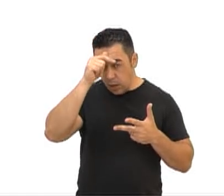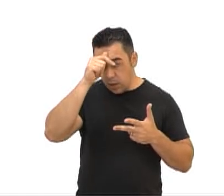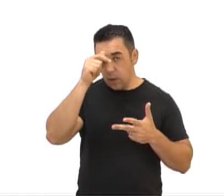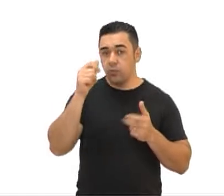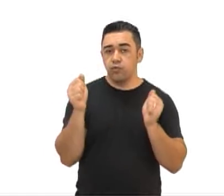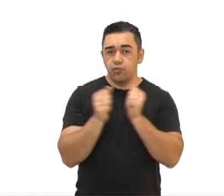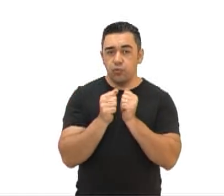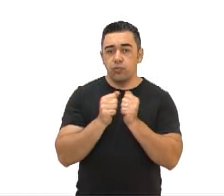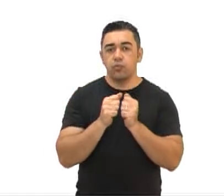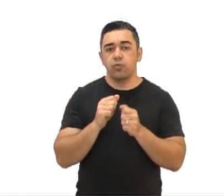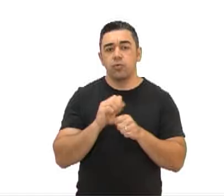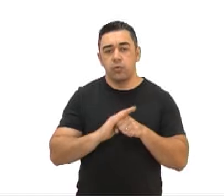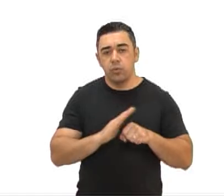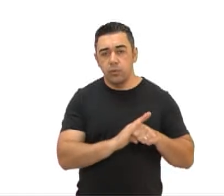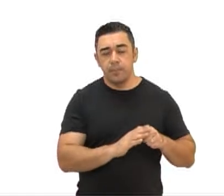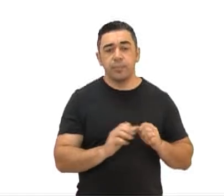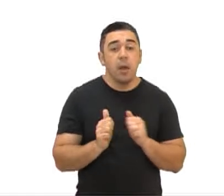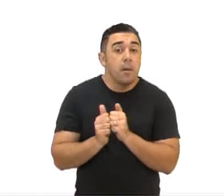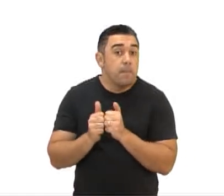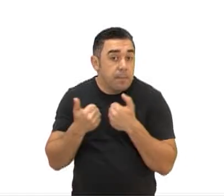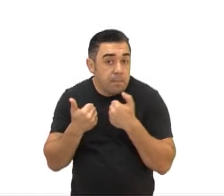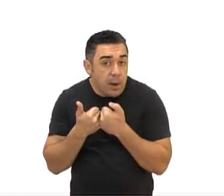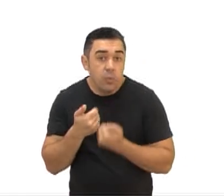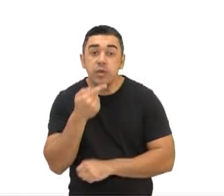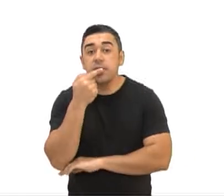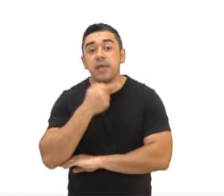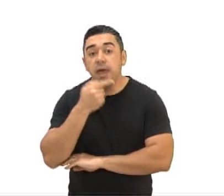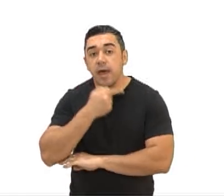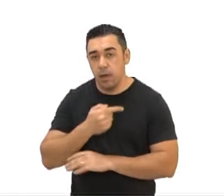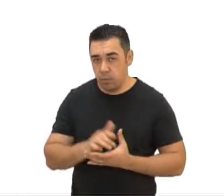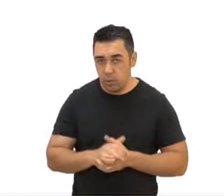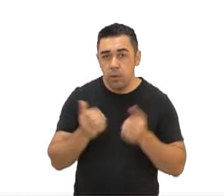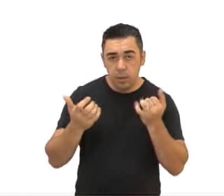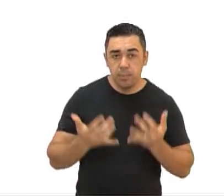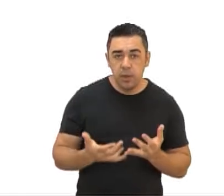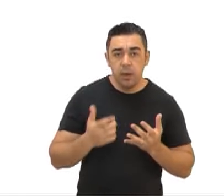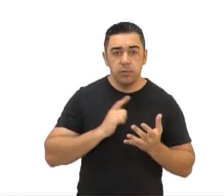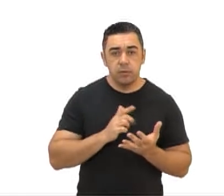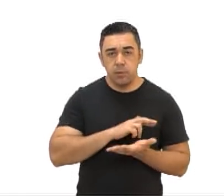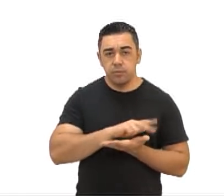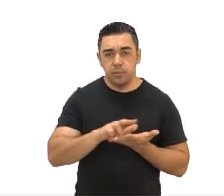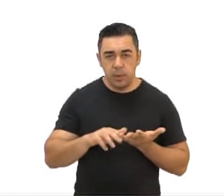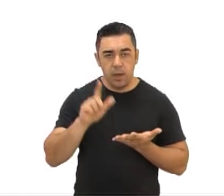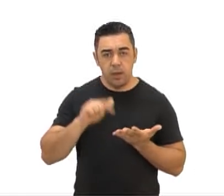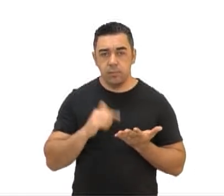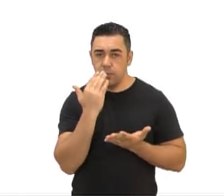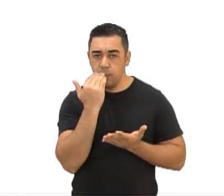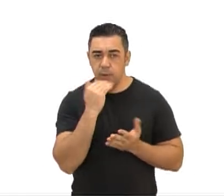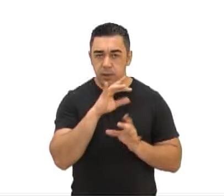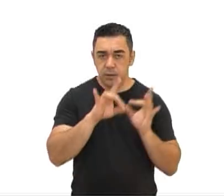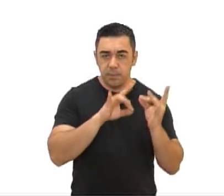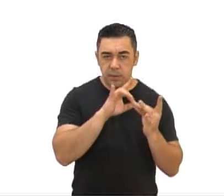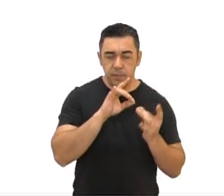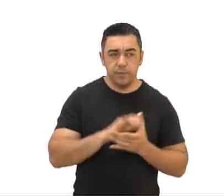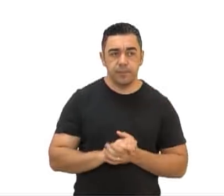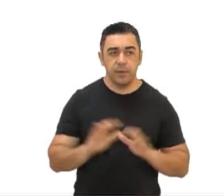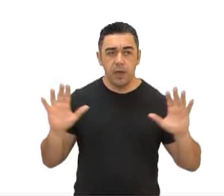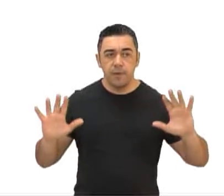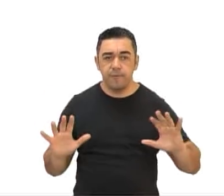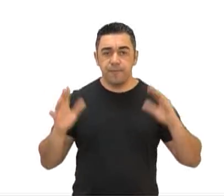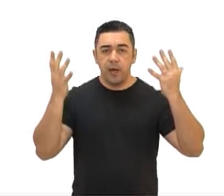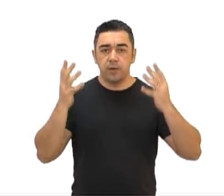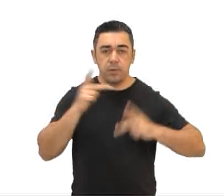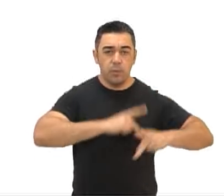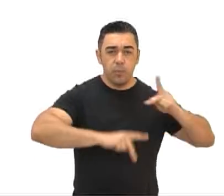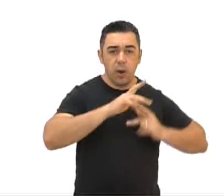quiabo, o pão de queijo. Então, nós falamos desses hábitos e costumes, desses pratos, né? Festas populares